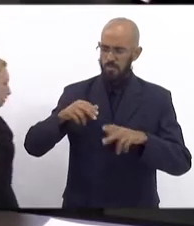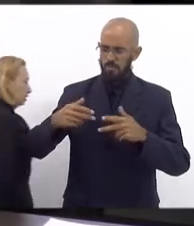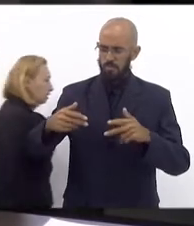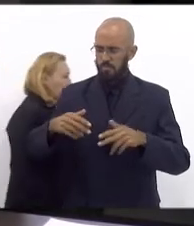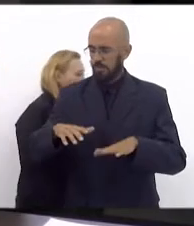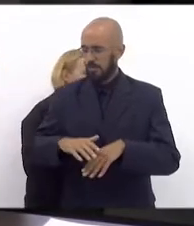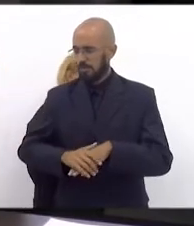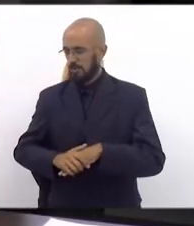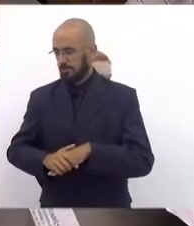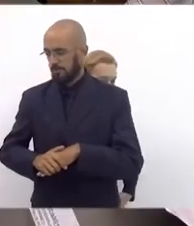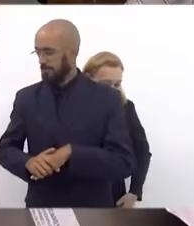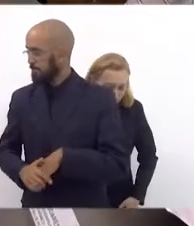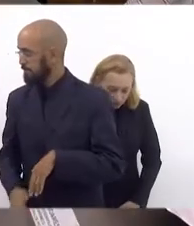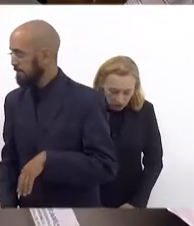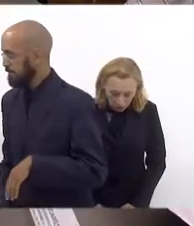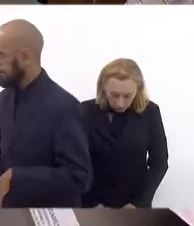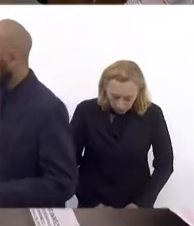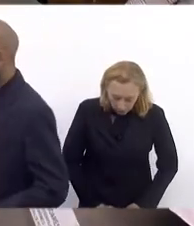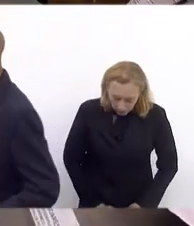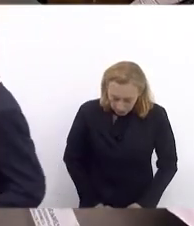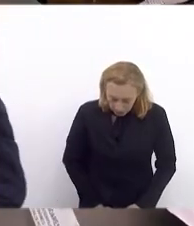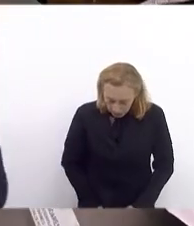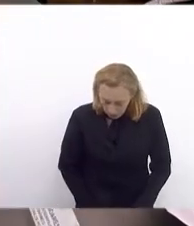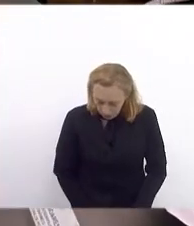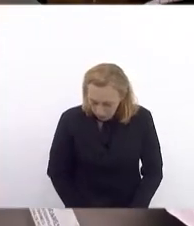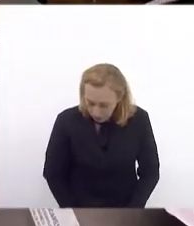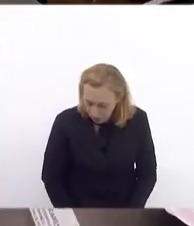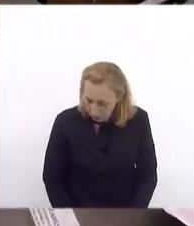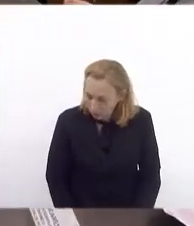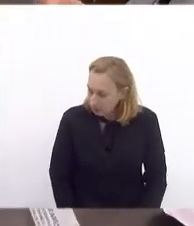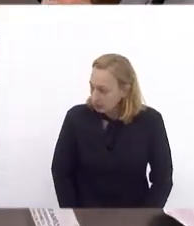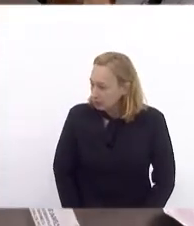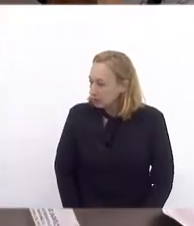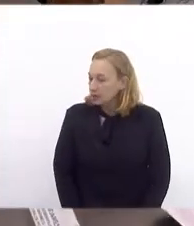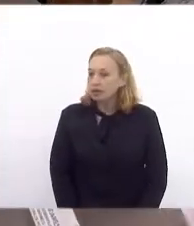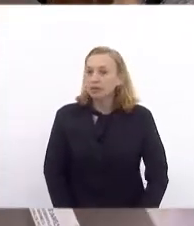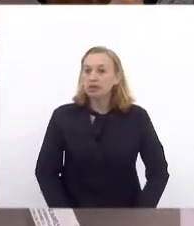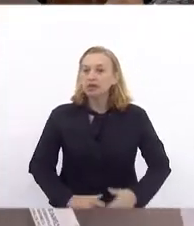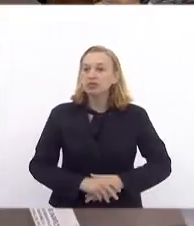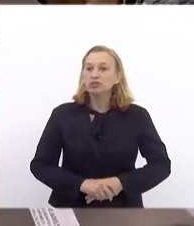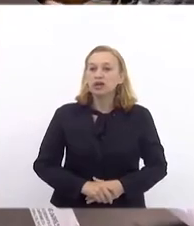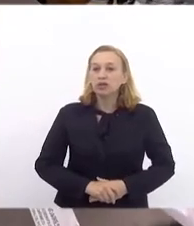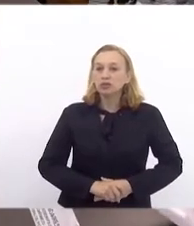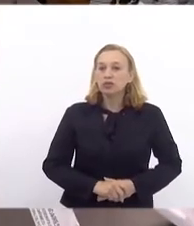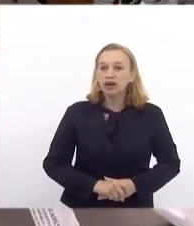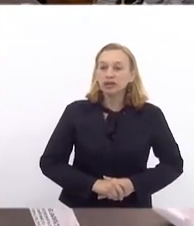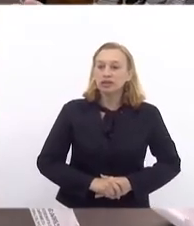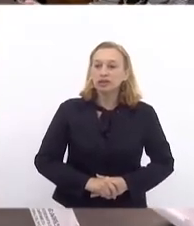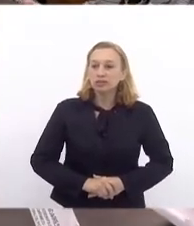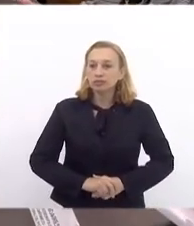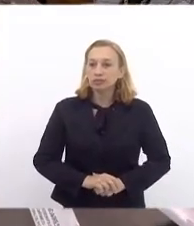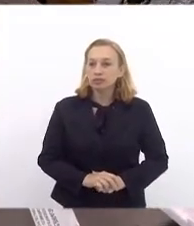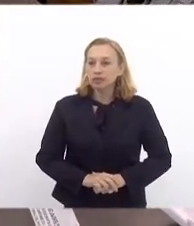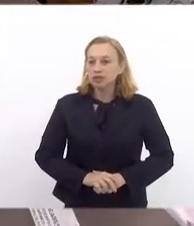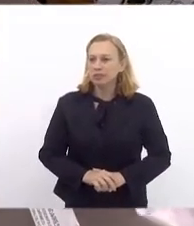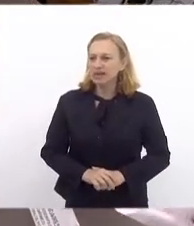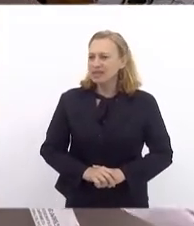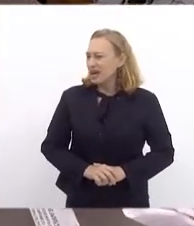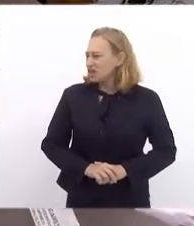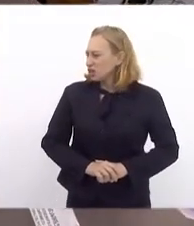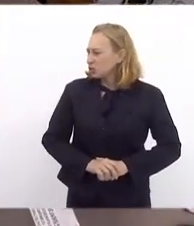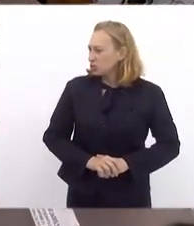lá no artigo 10º o parágrafo único e eles só